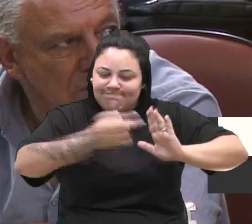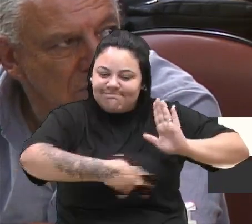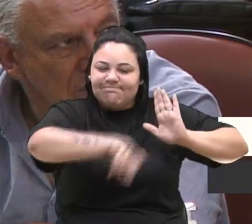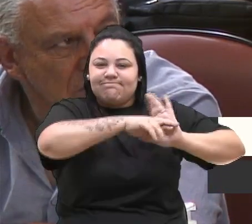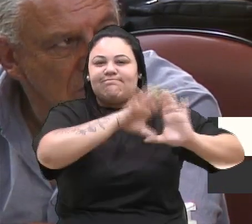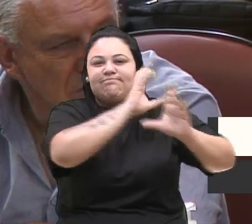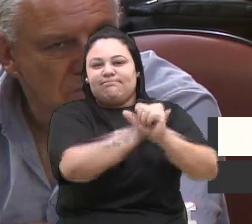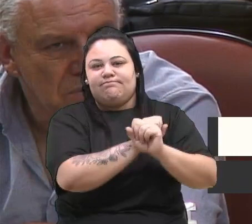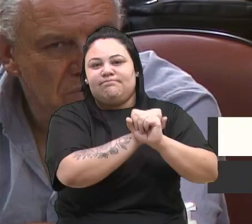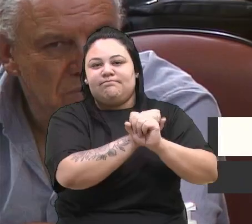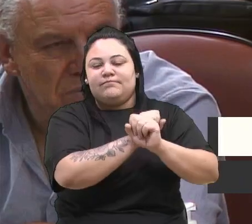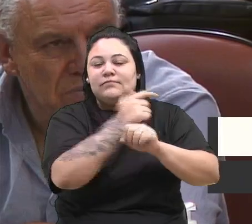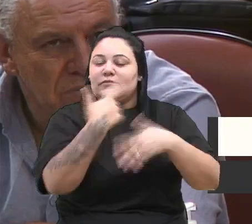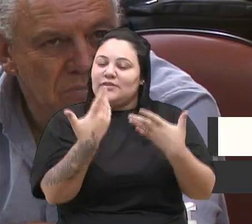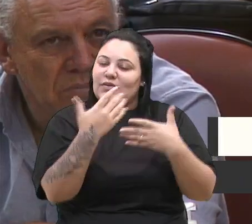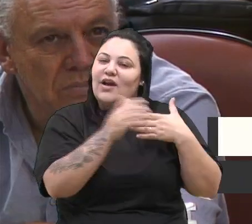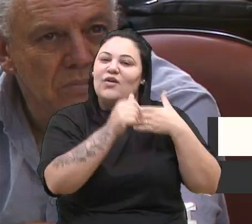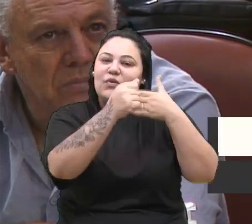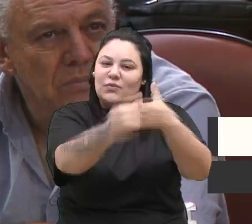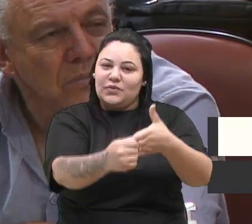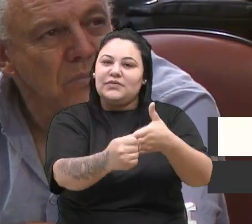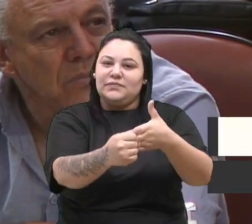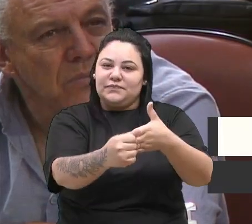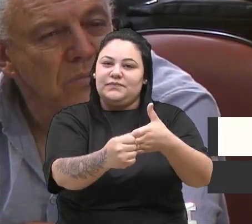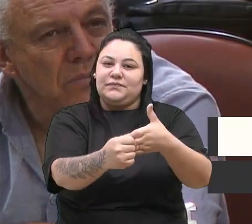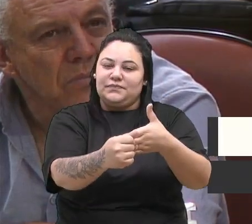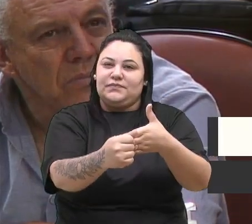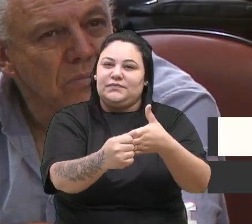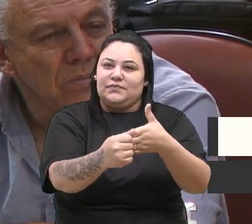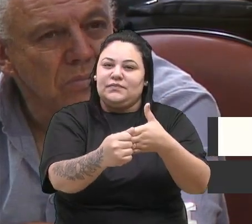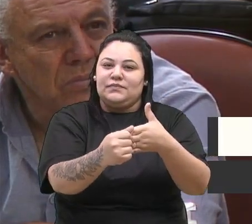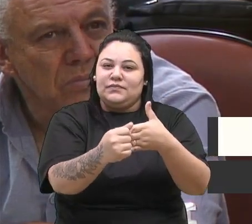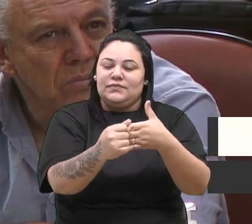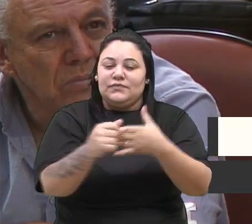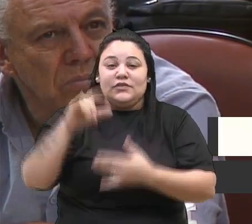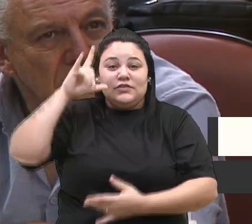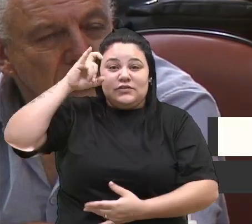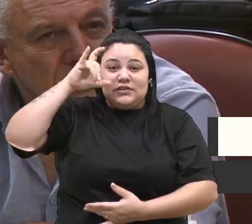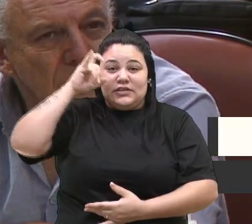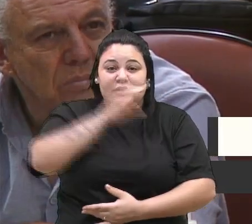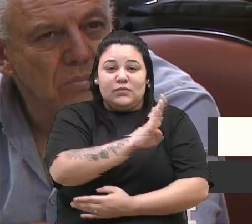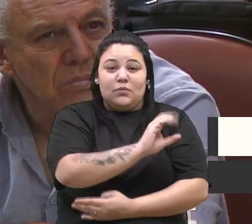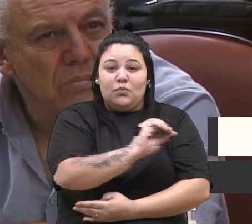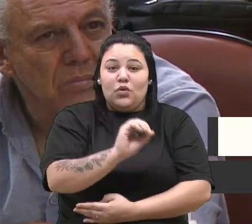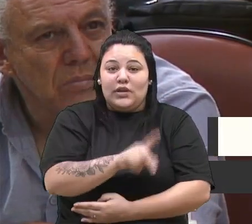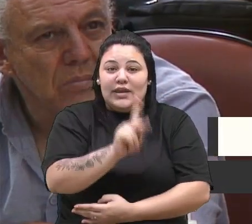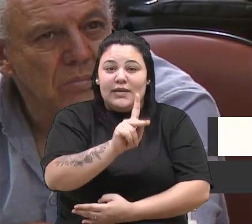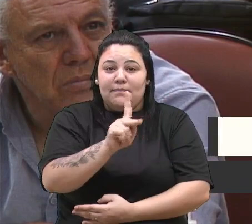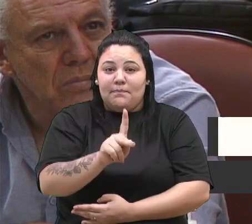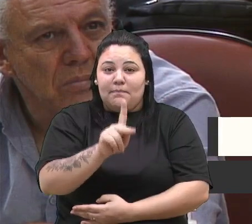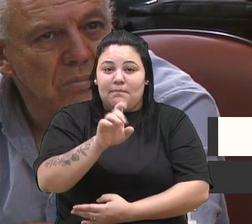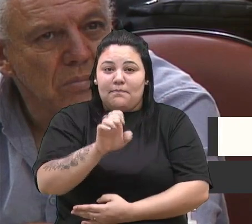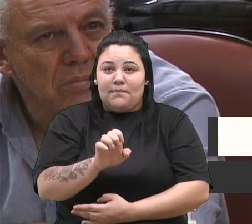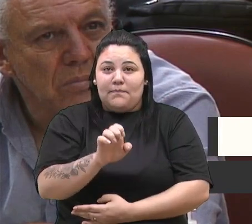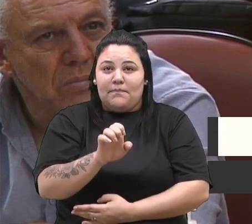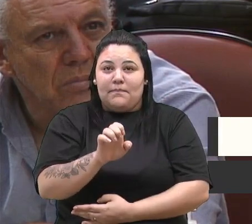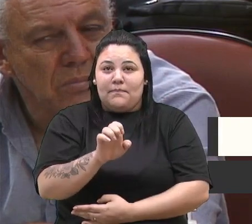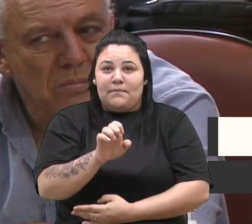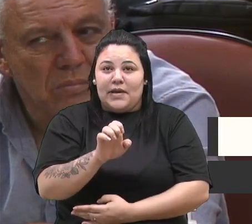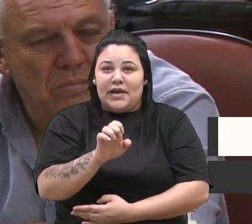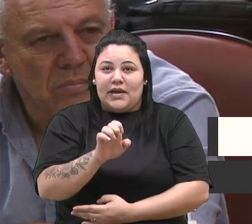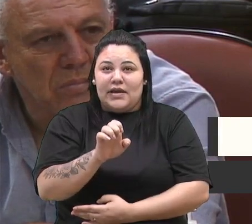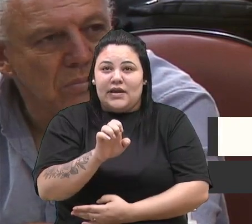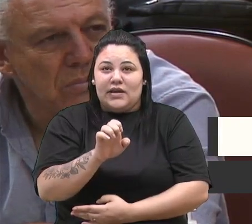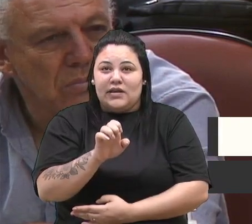animais. Então, acompanhem o Instagram BookPet3. BookPet3, né, é